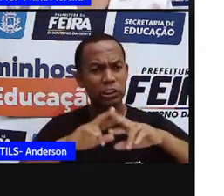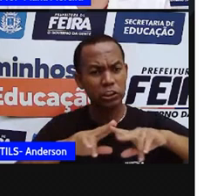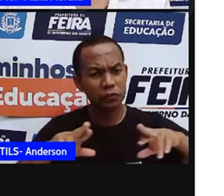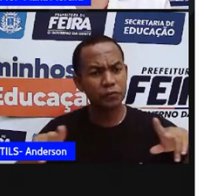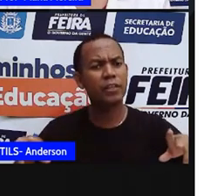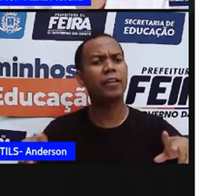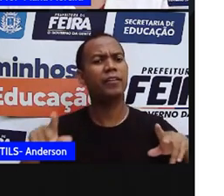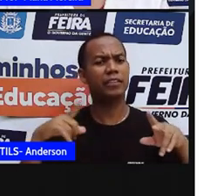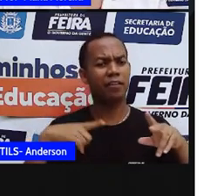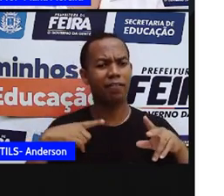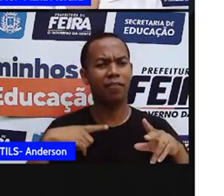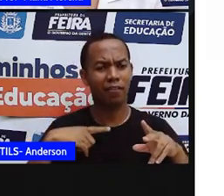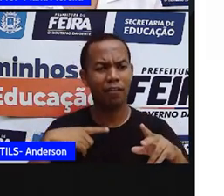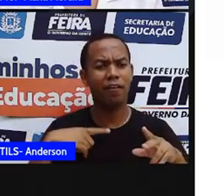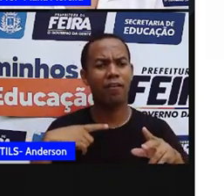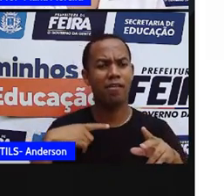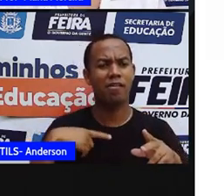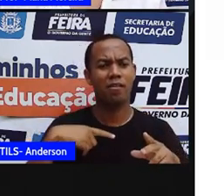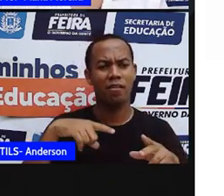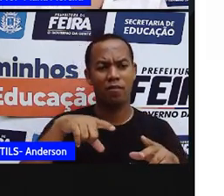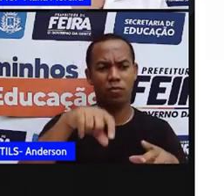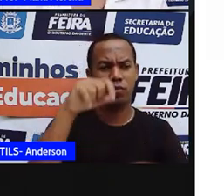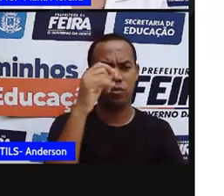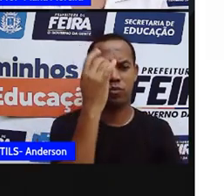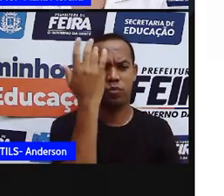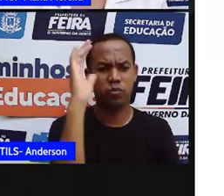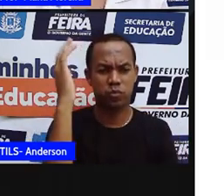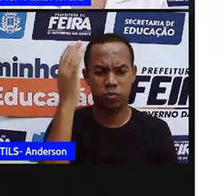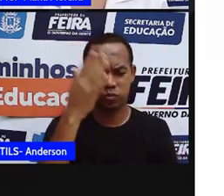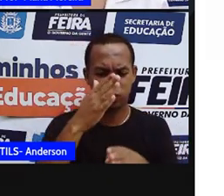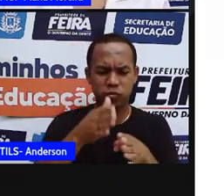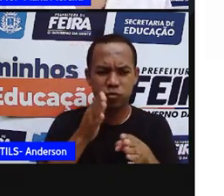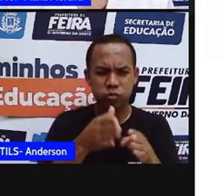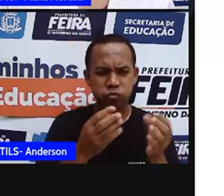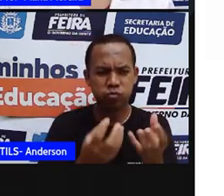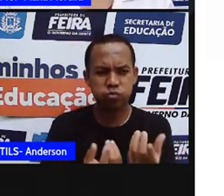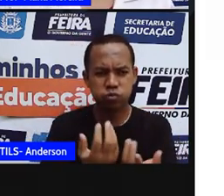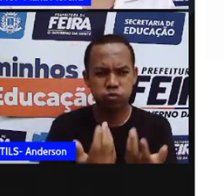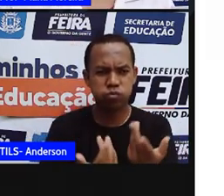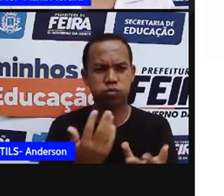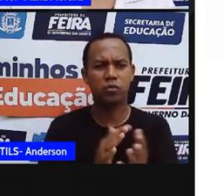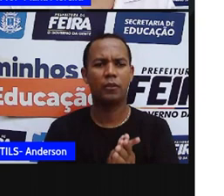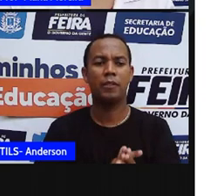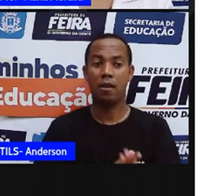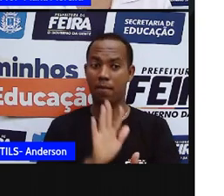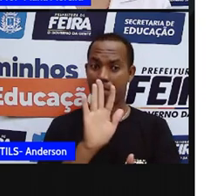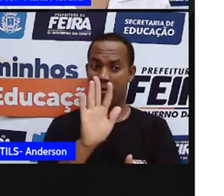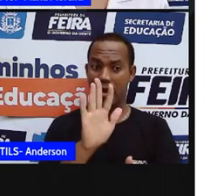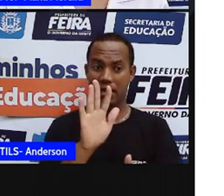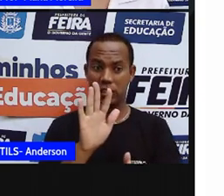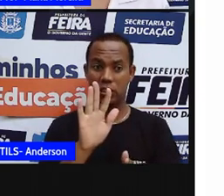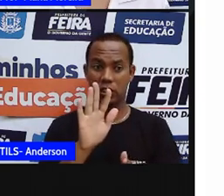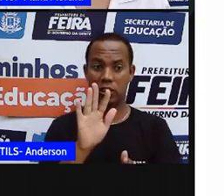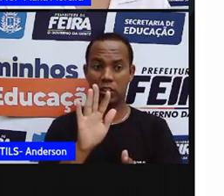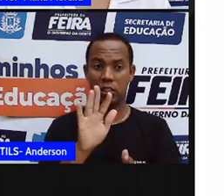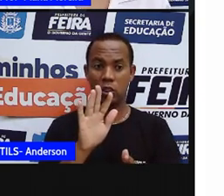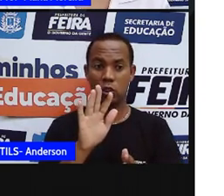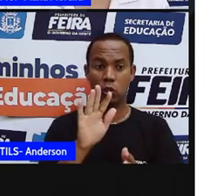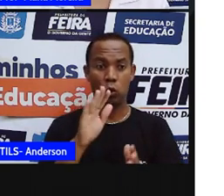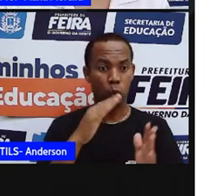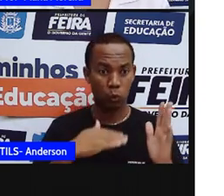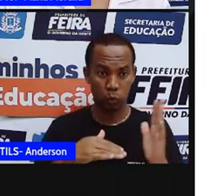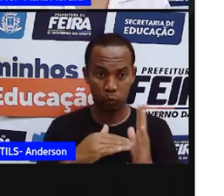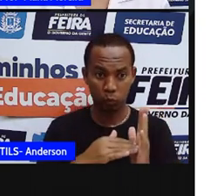costumam, né, se medicar com chá. Agora, lembrando o seguinte, nem todo mundo vai ter a mesma reação